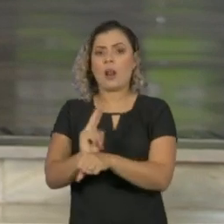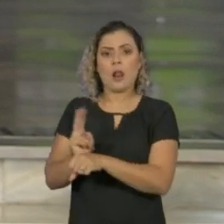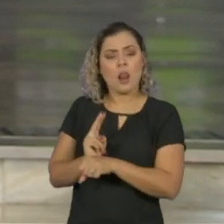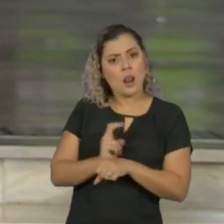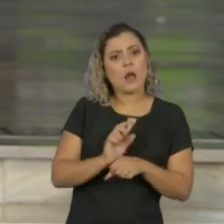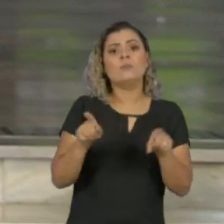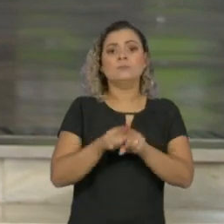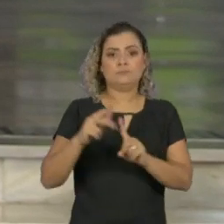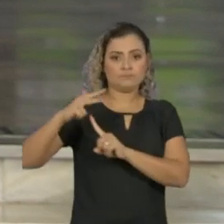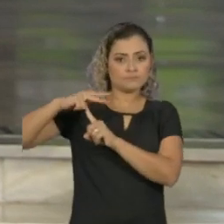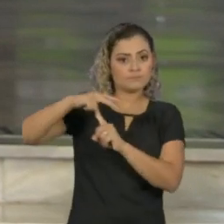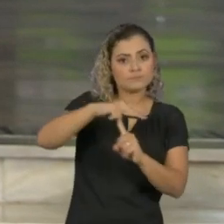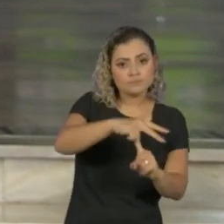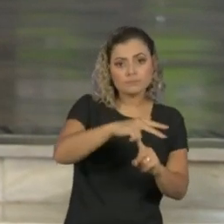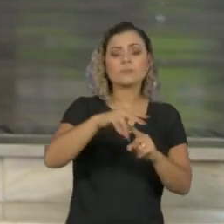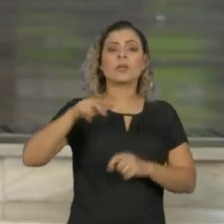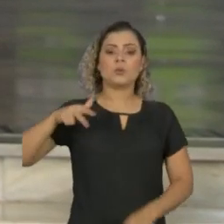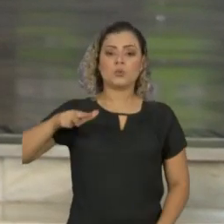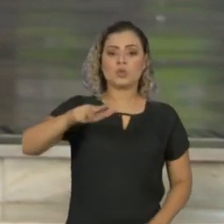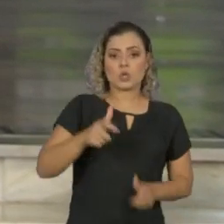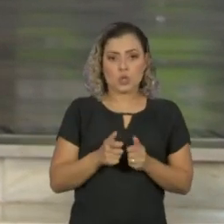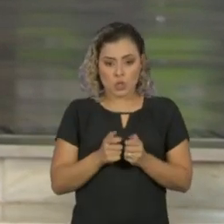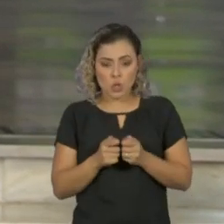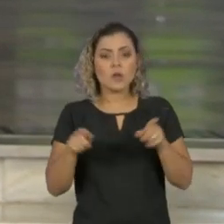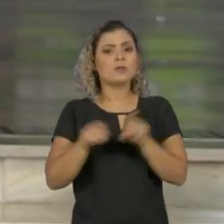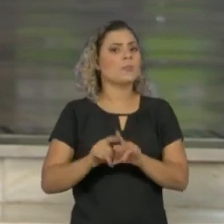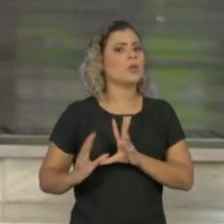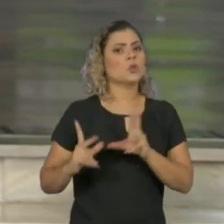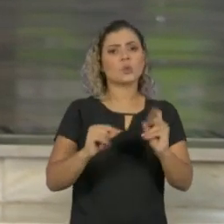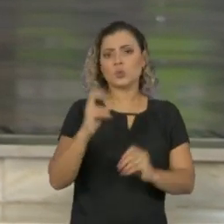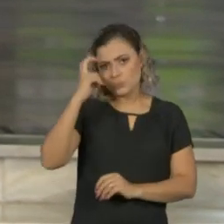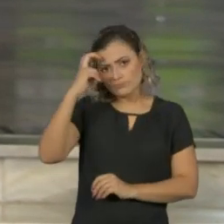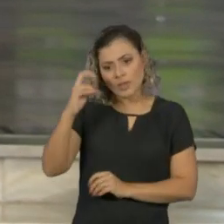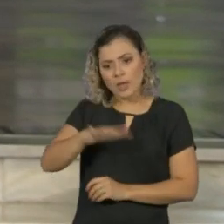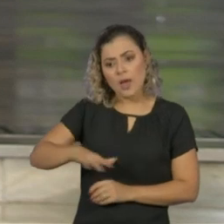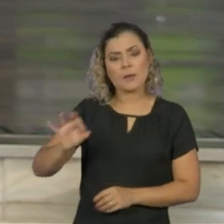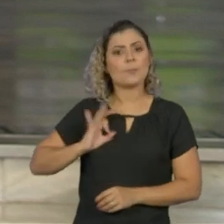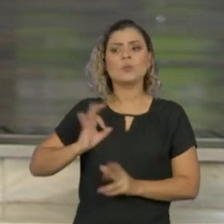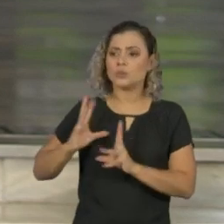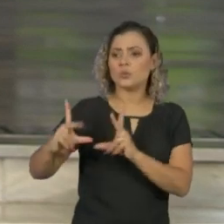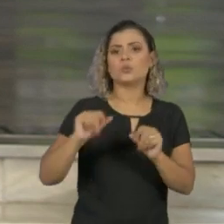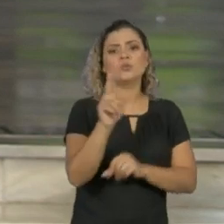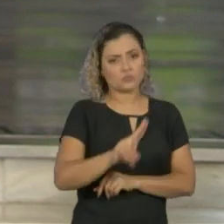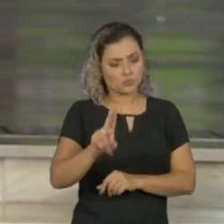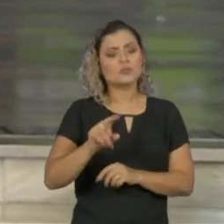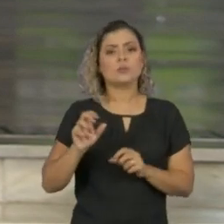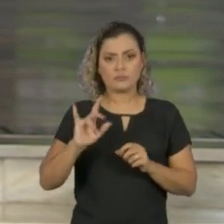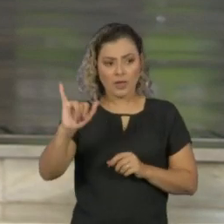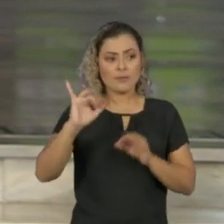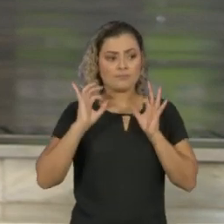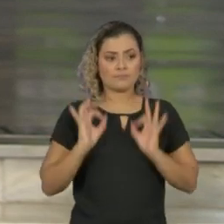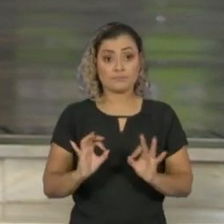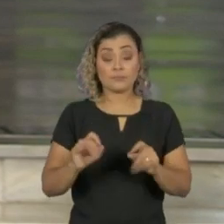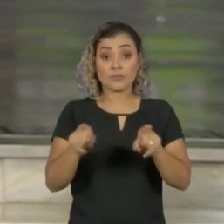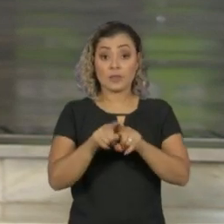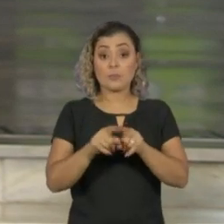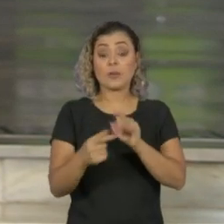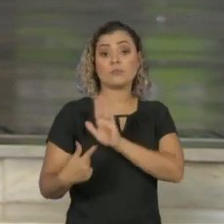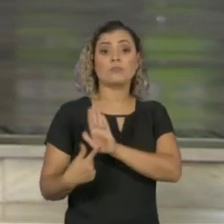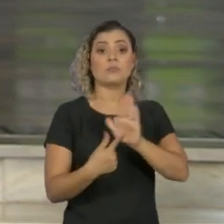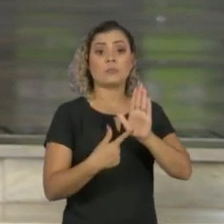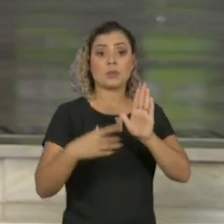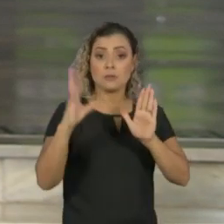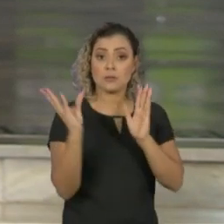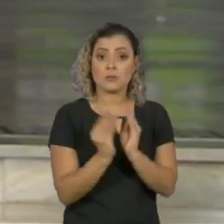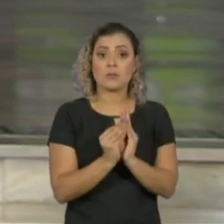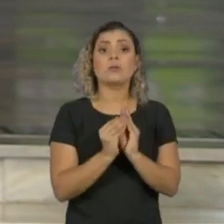utilização de helicópteros, drones e o sistema de inteligência da polícia. Por último, quero deixar aqui um registro